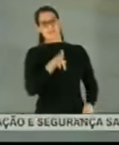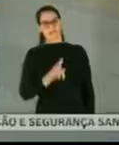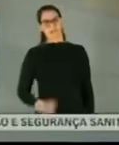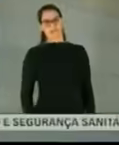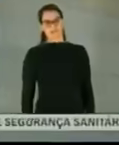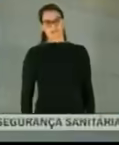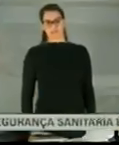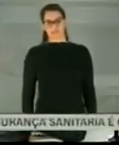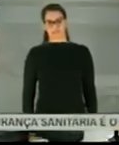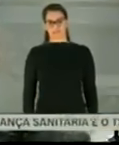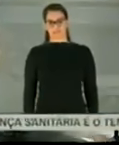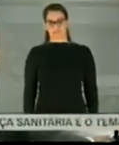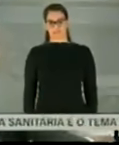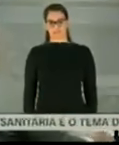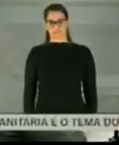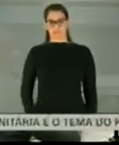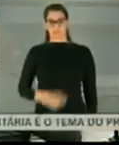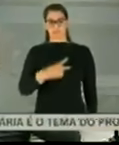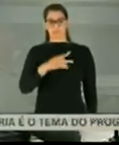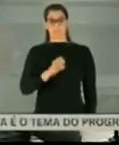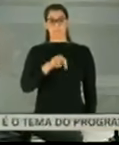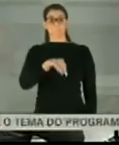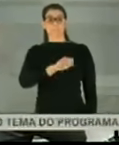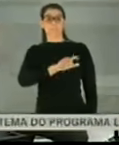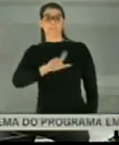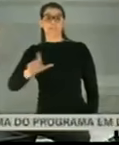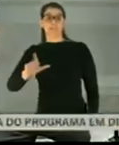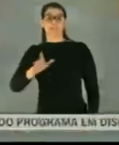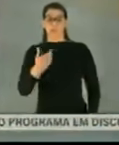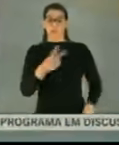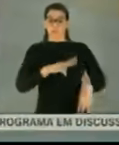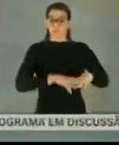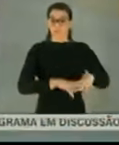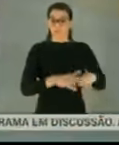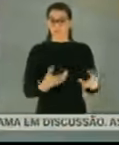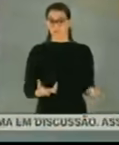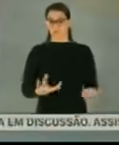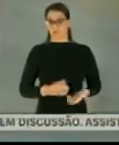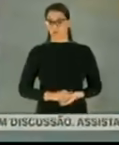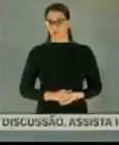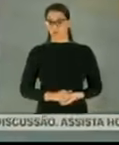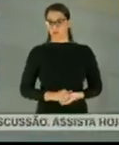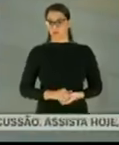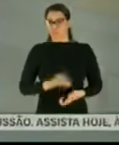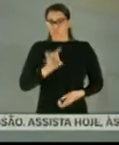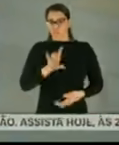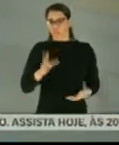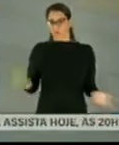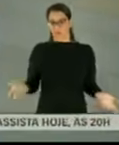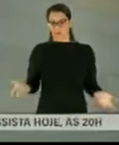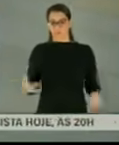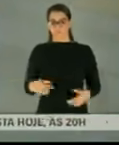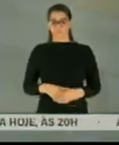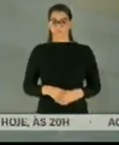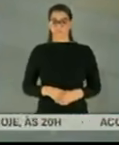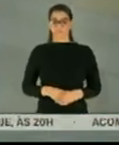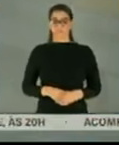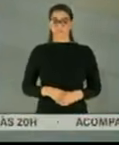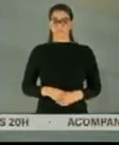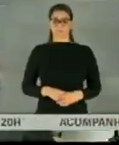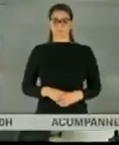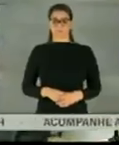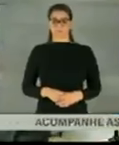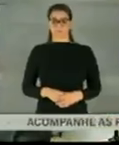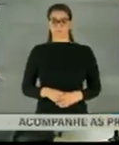Senhor presidente. Por favor, isso é infração penal de menor potencial ofensivo. Lavra-se um termo circunstanciado. É só isso. Se me permitir, antes de Vossa Mas